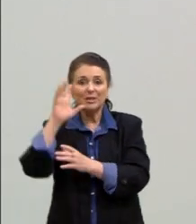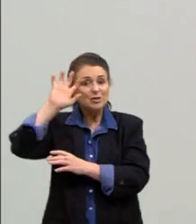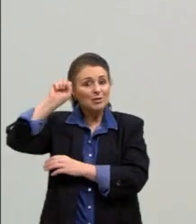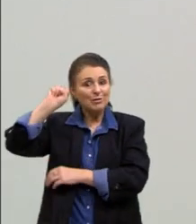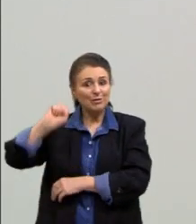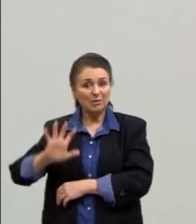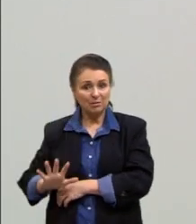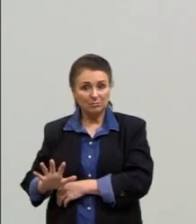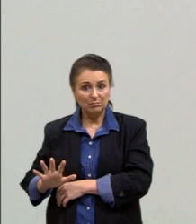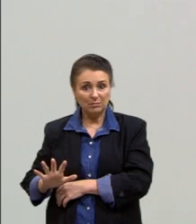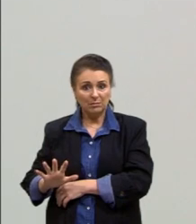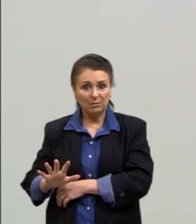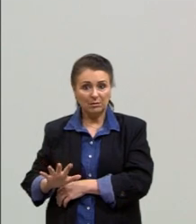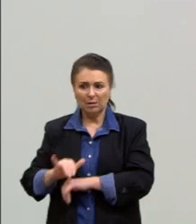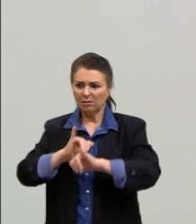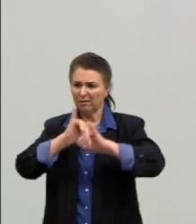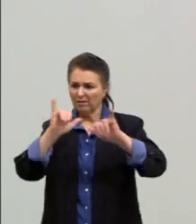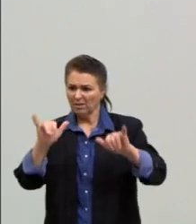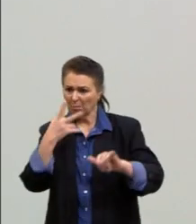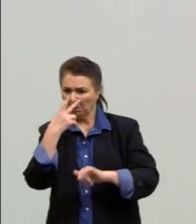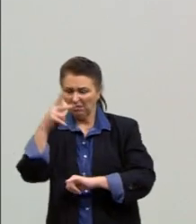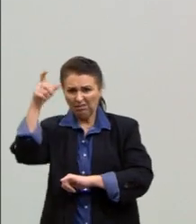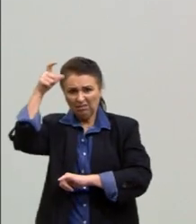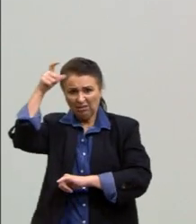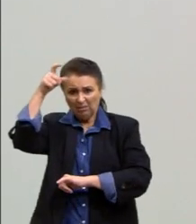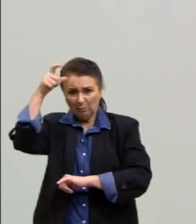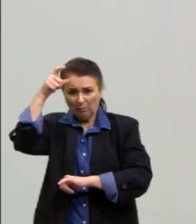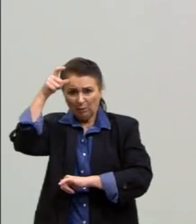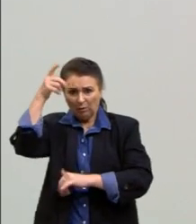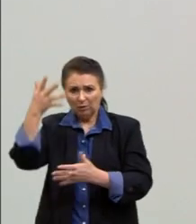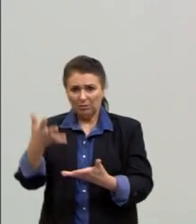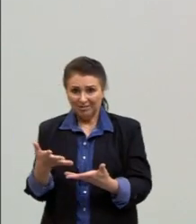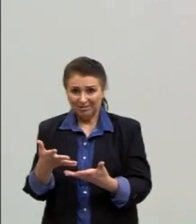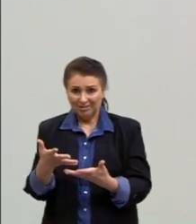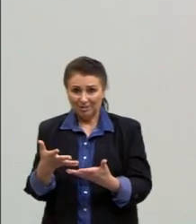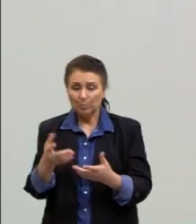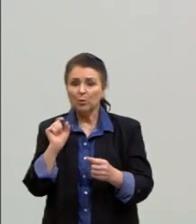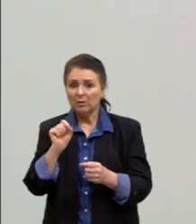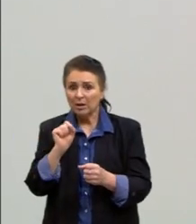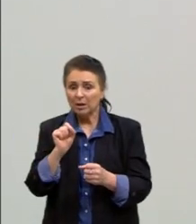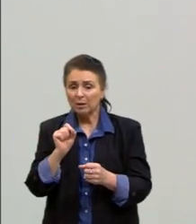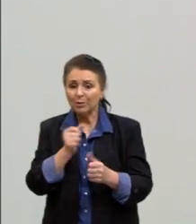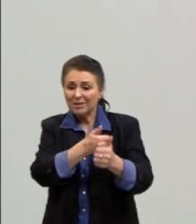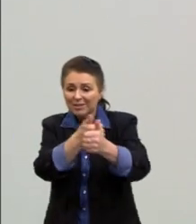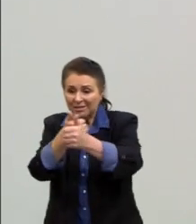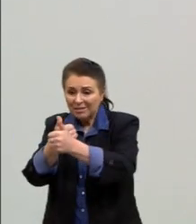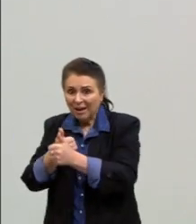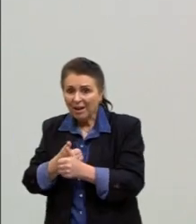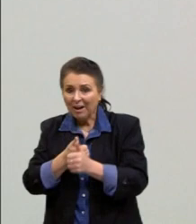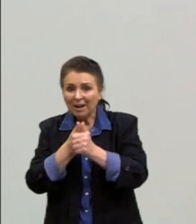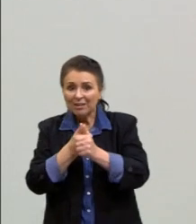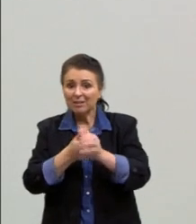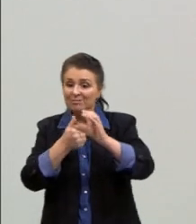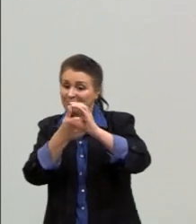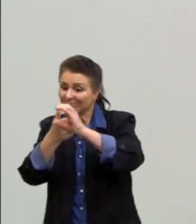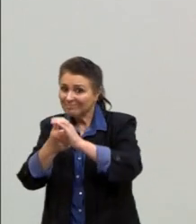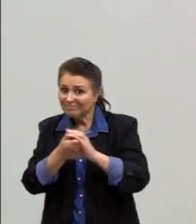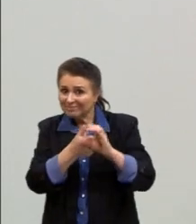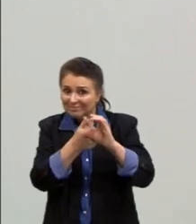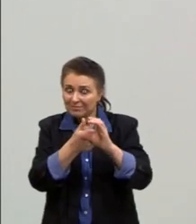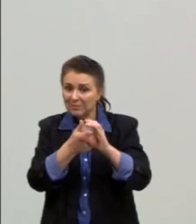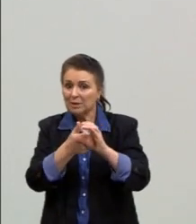vezes demonizadas por cristãos então é interessante que existe um paralelo aí né existe uma certa proximidade